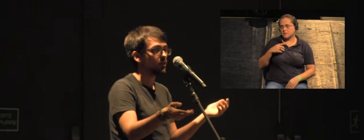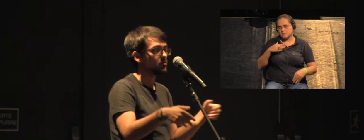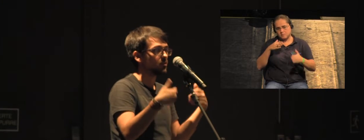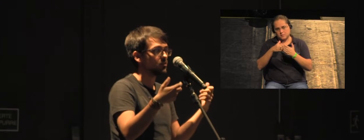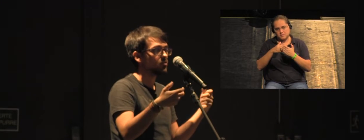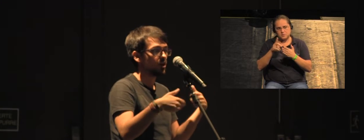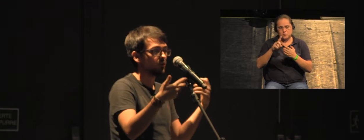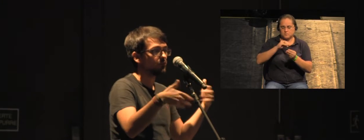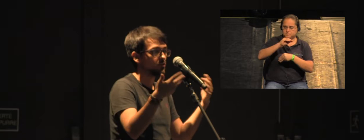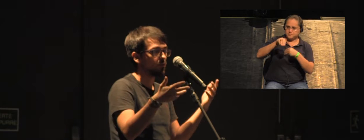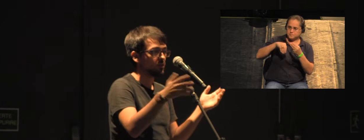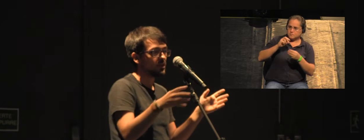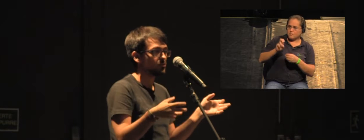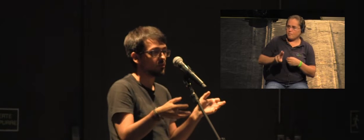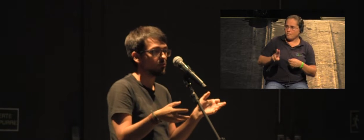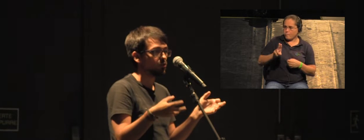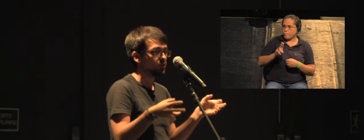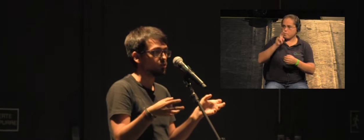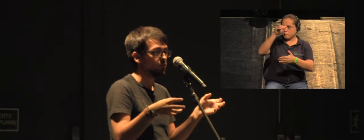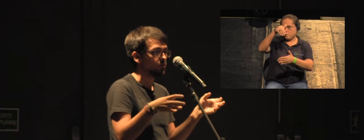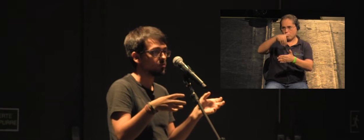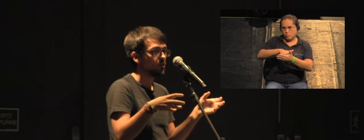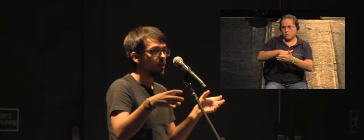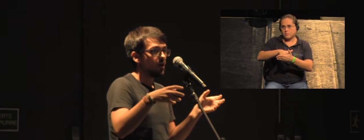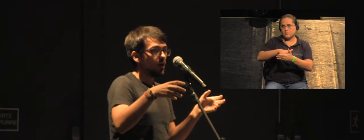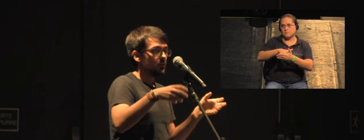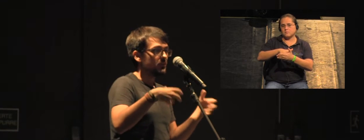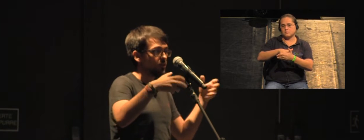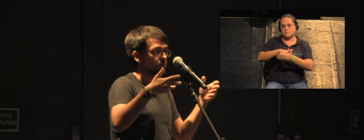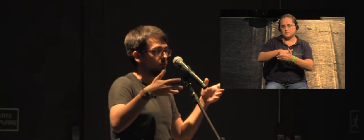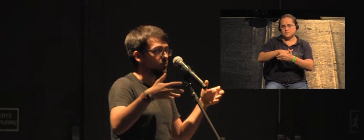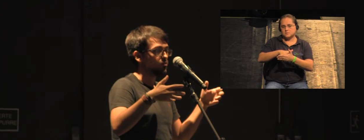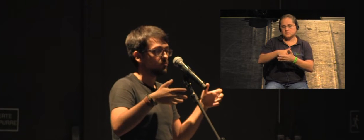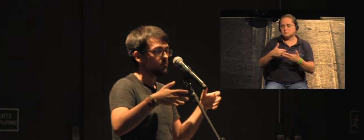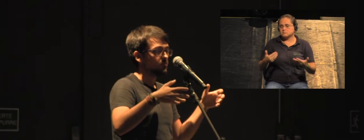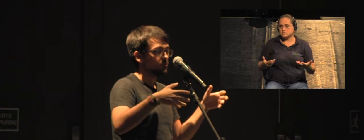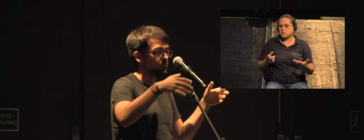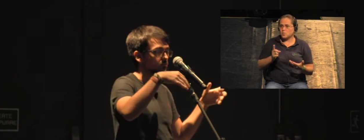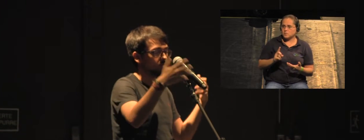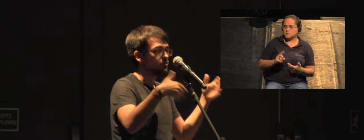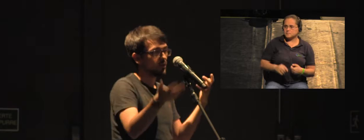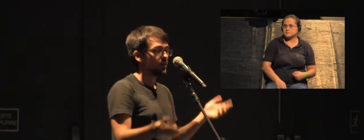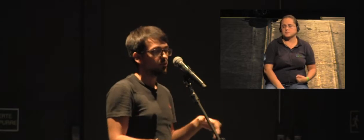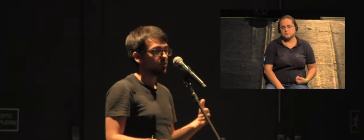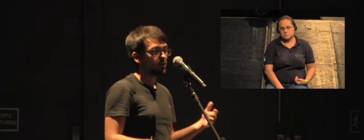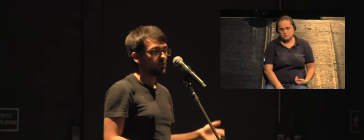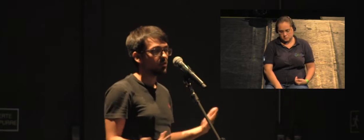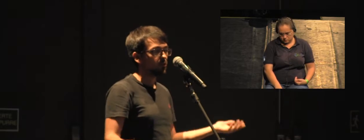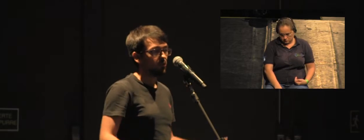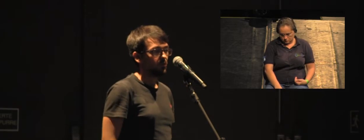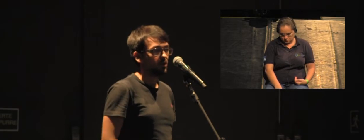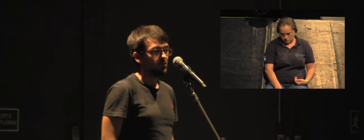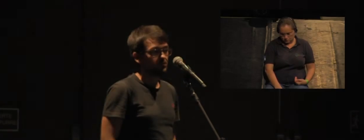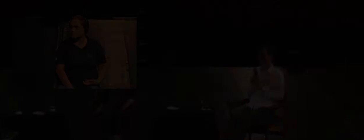lanço para vocês. Existe, talvez, algum limite para essa mistura de usos dentro, talvez, de uma certa